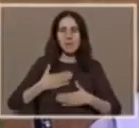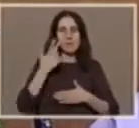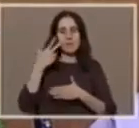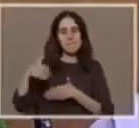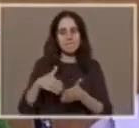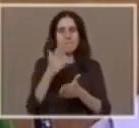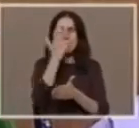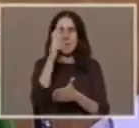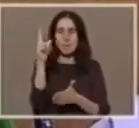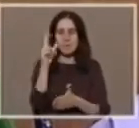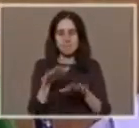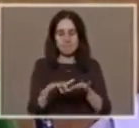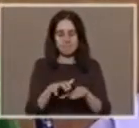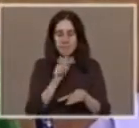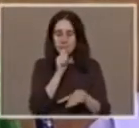à vida eterna.